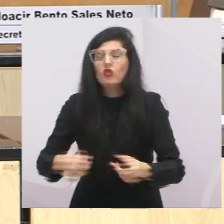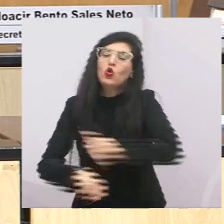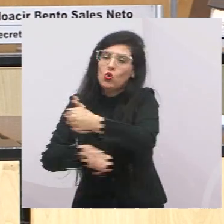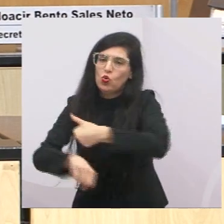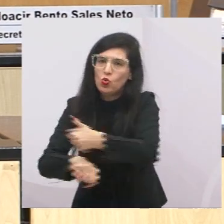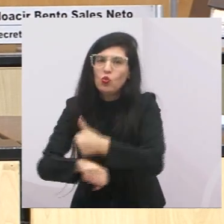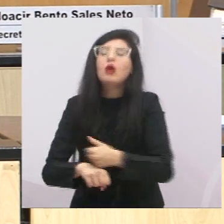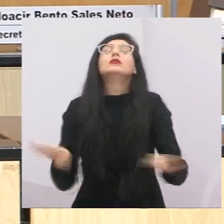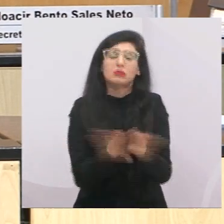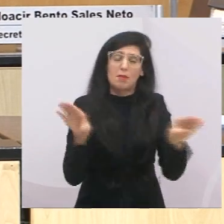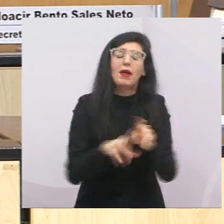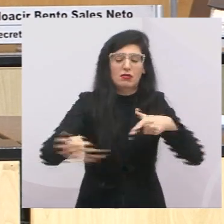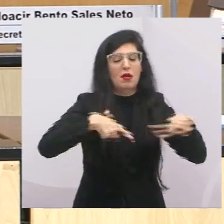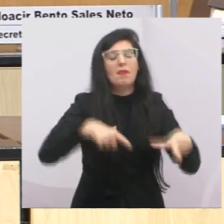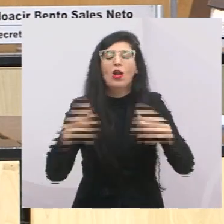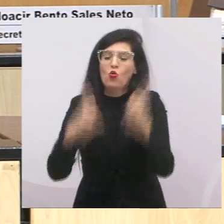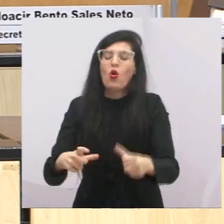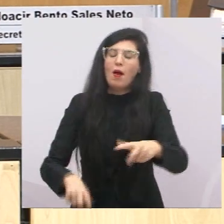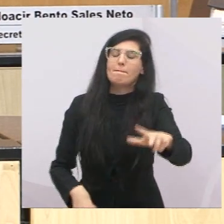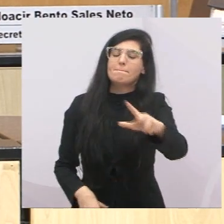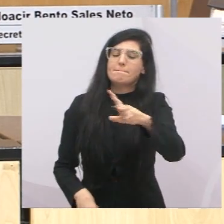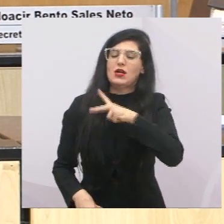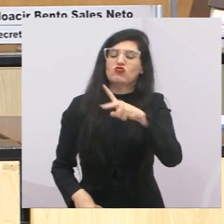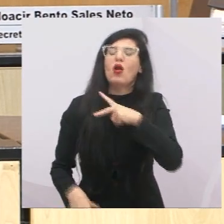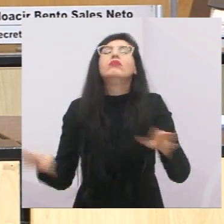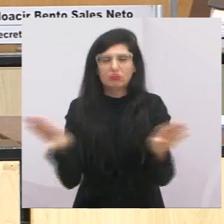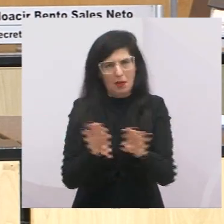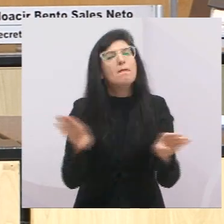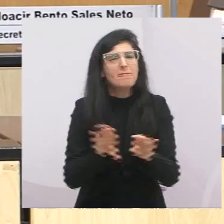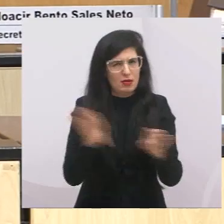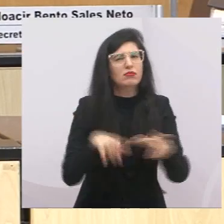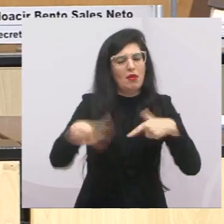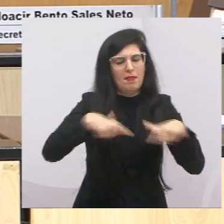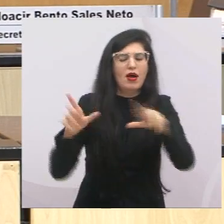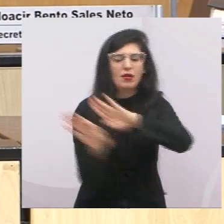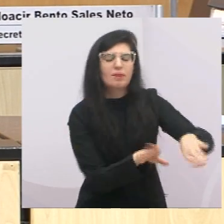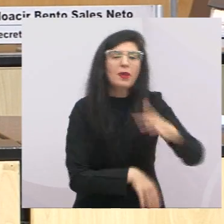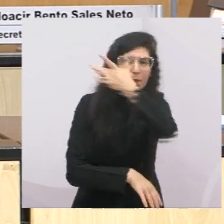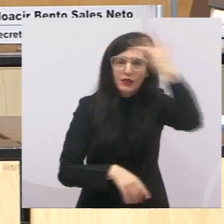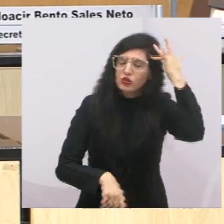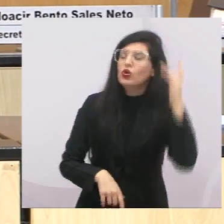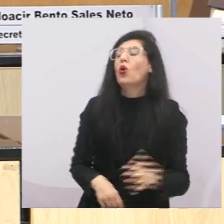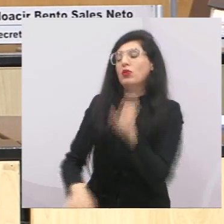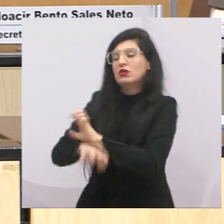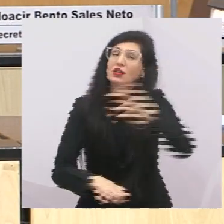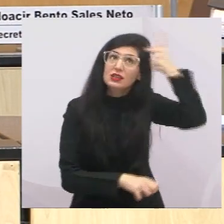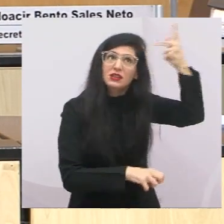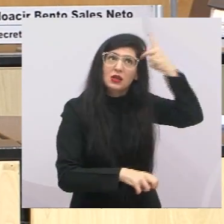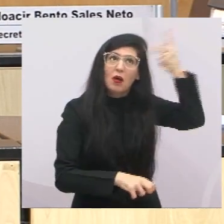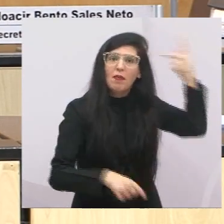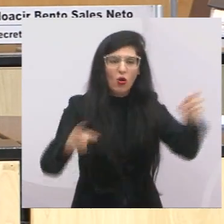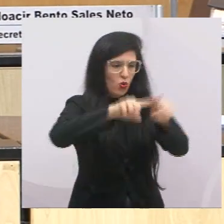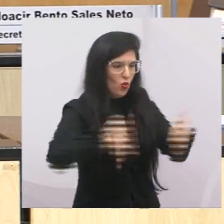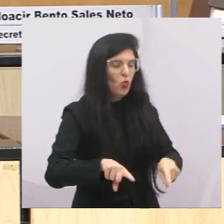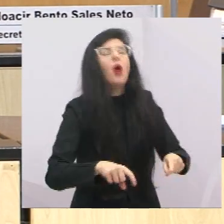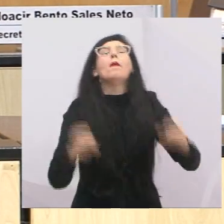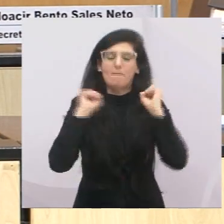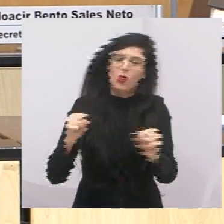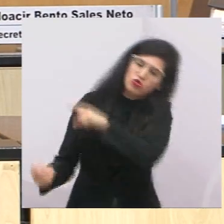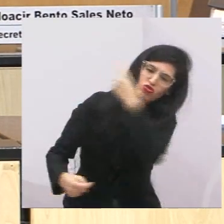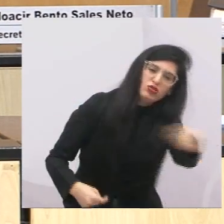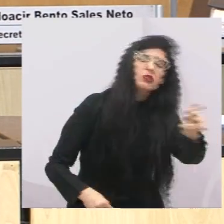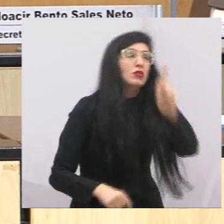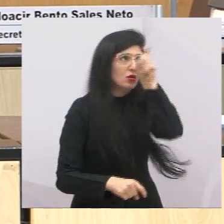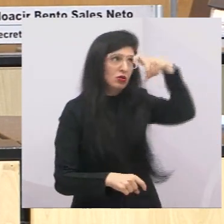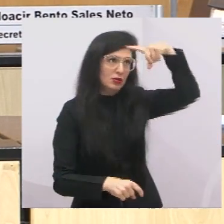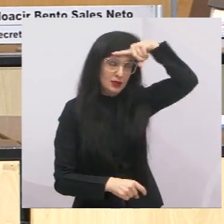consultórios e clínicas particulares. Considerando que o número de servidores do Estado de São Paulo e entendendo que essa instituição também está